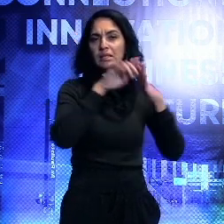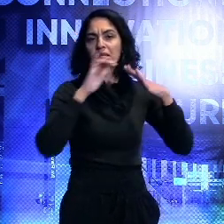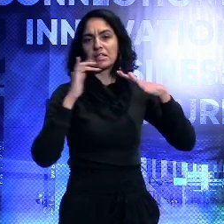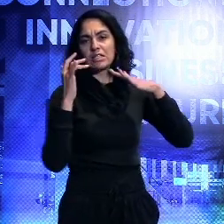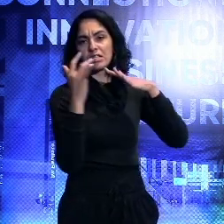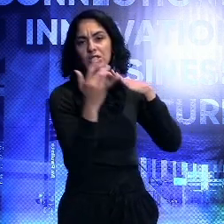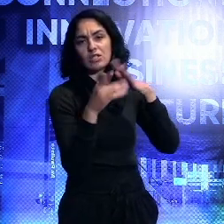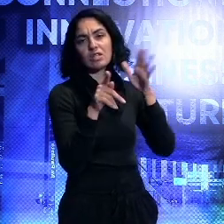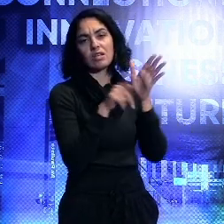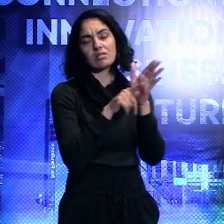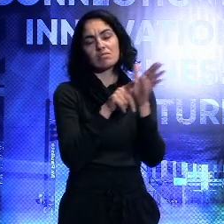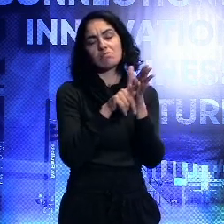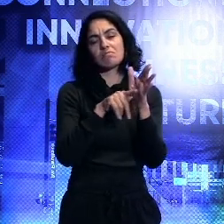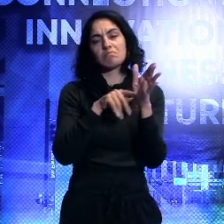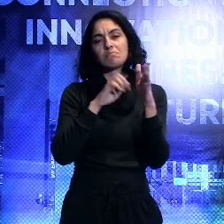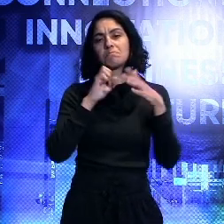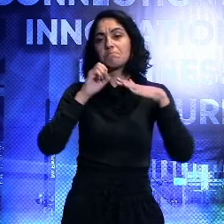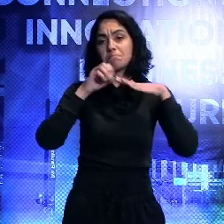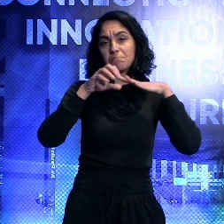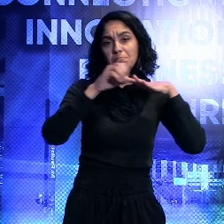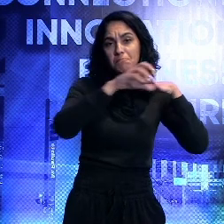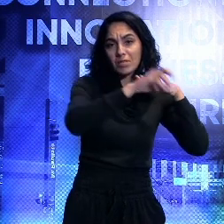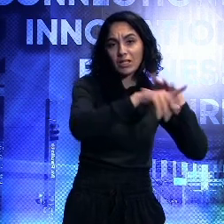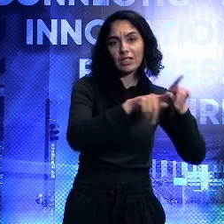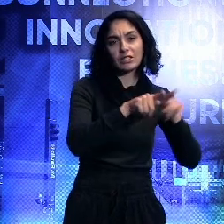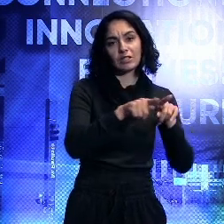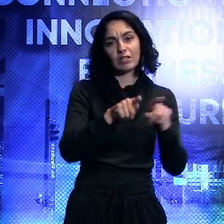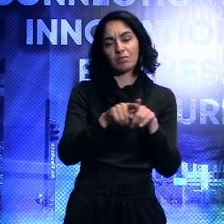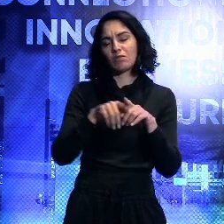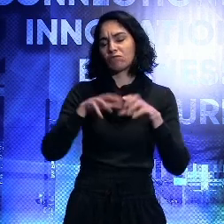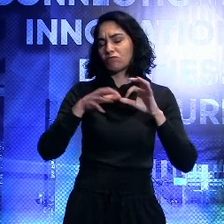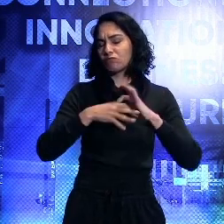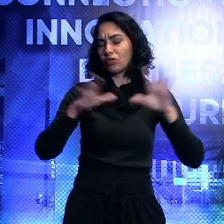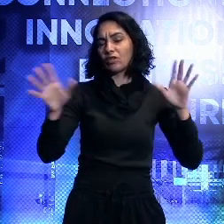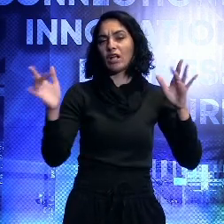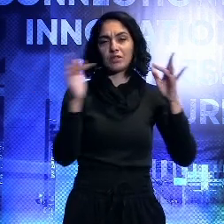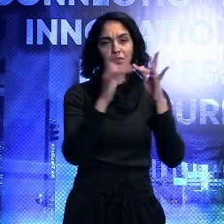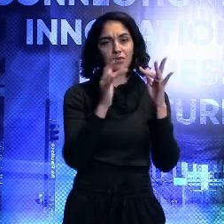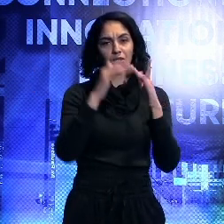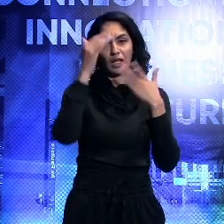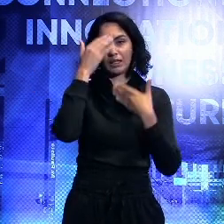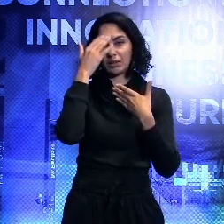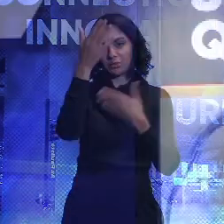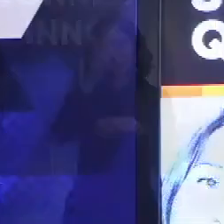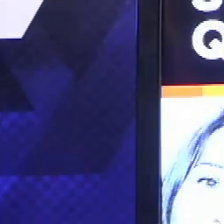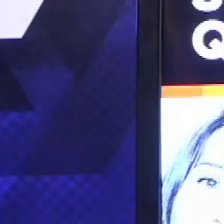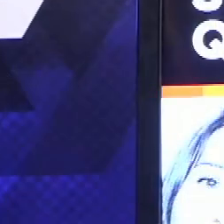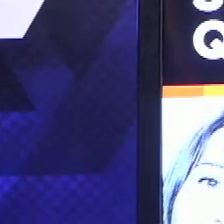está aqui também. Fiquem à vontade para entrar em contato e muito obrigado pelo tempo de vocês.